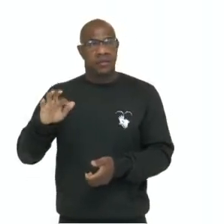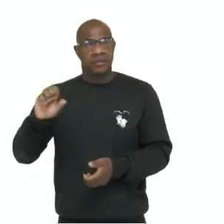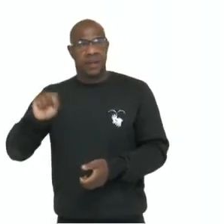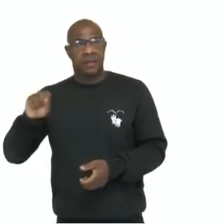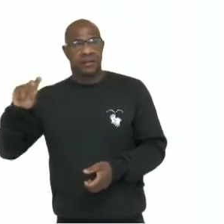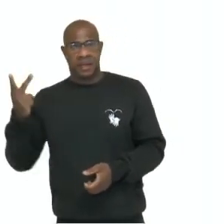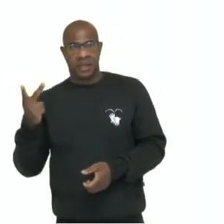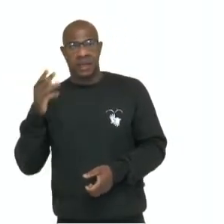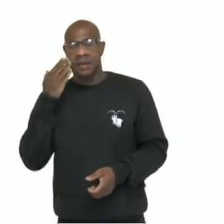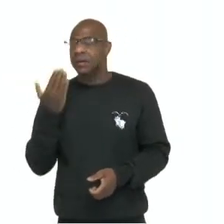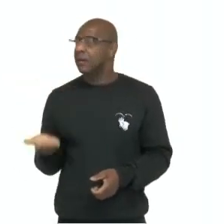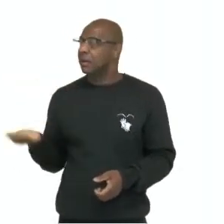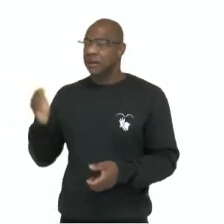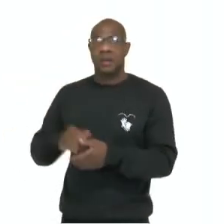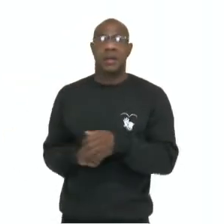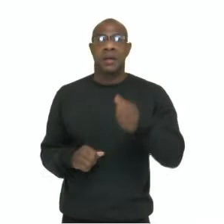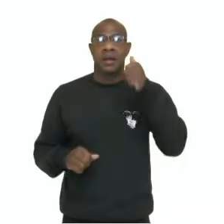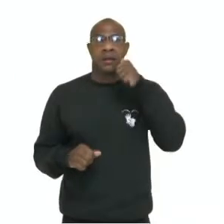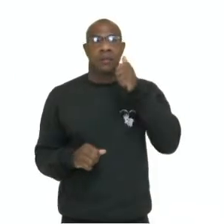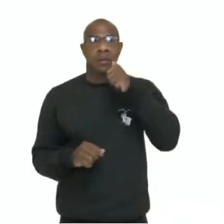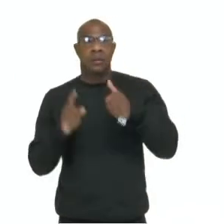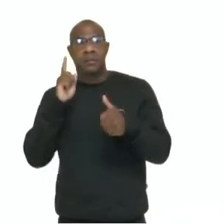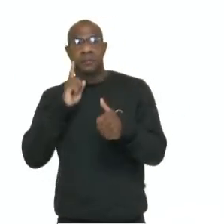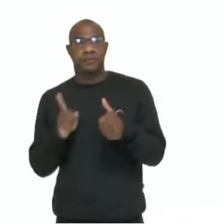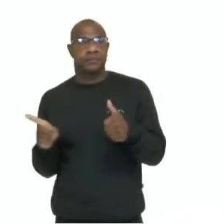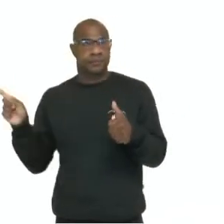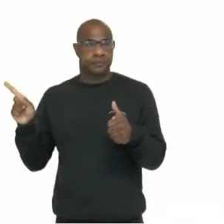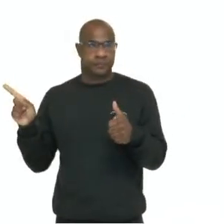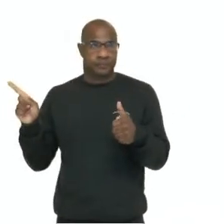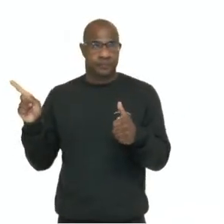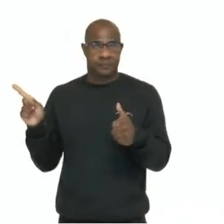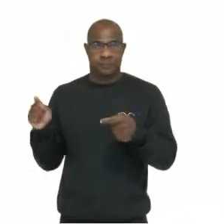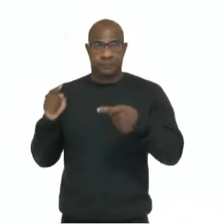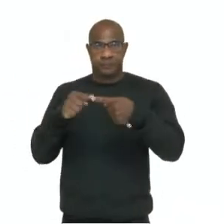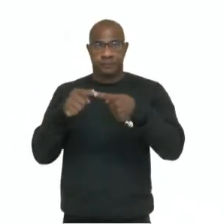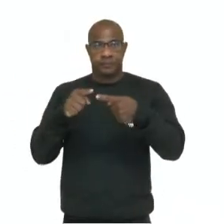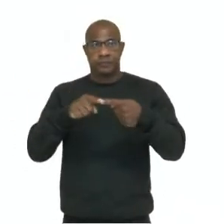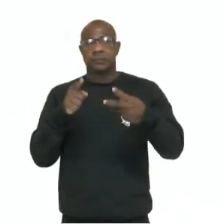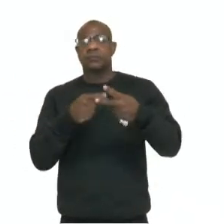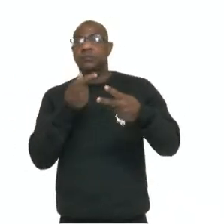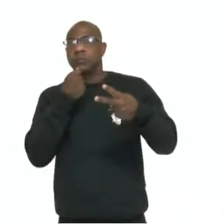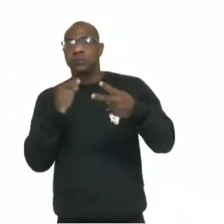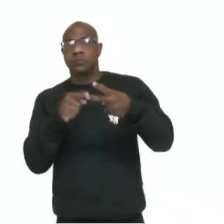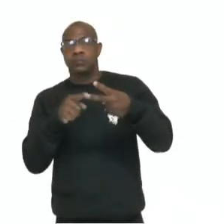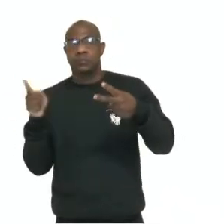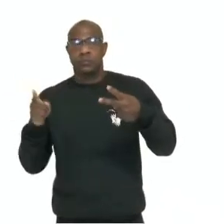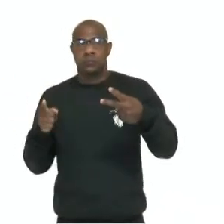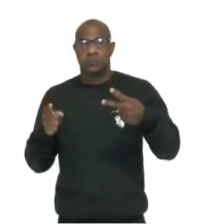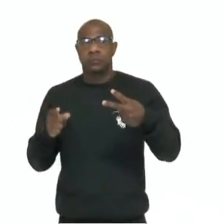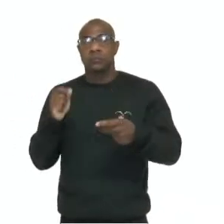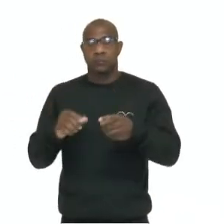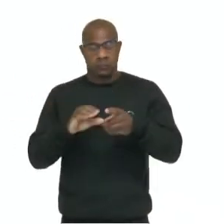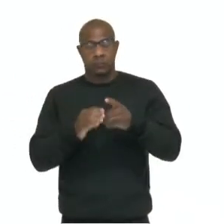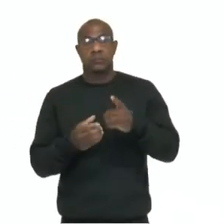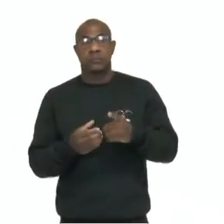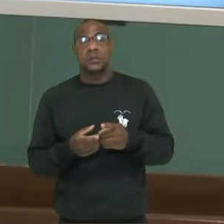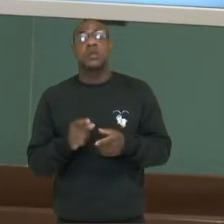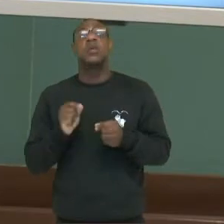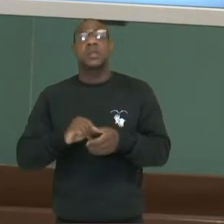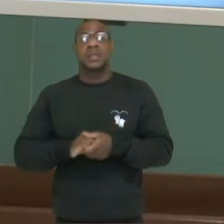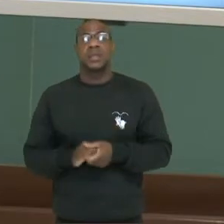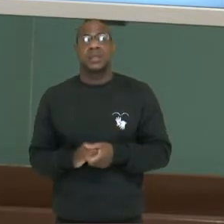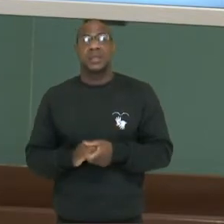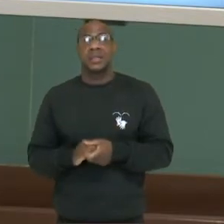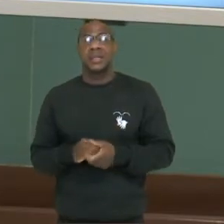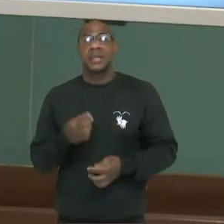é o amadurecimento e a liberação do ovócito secundário. E nos meninos é a produção da testosterona e também a